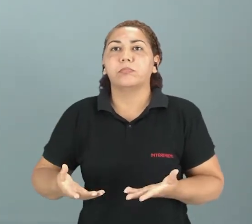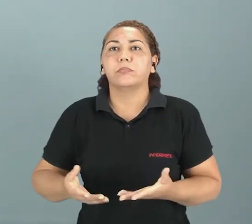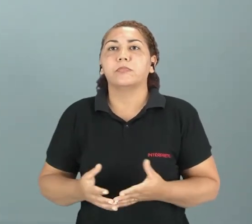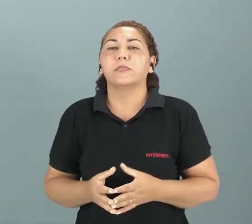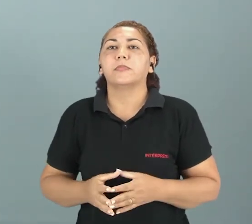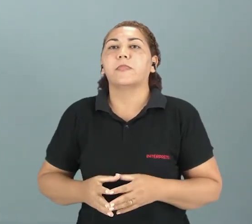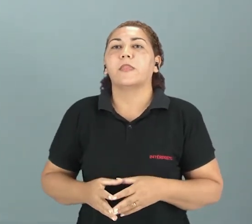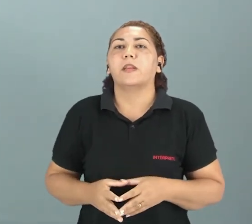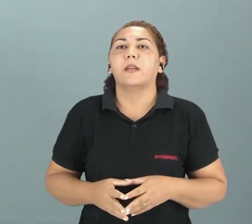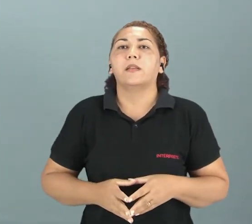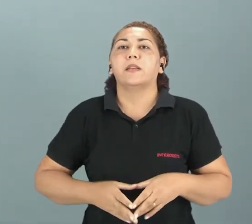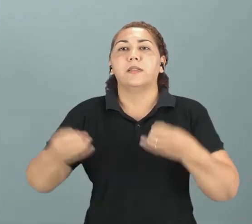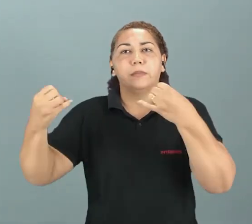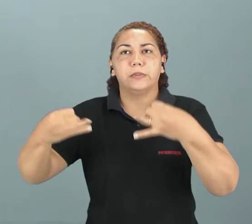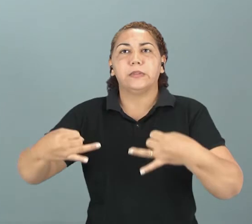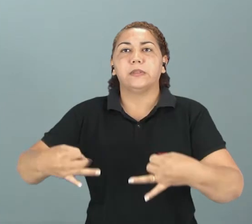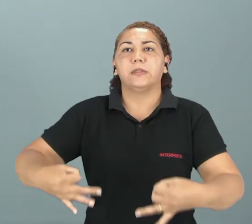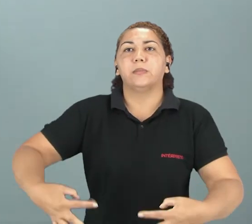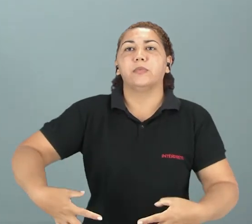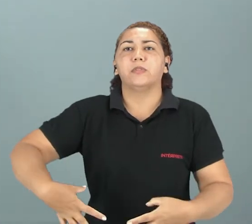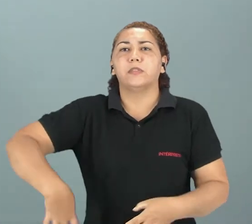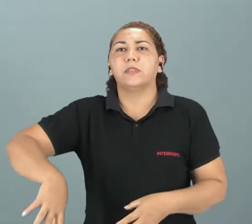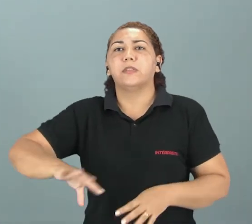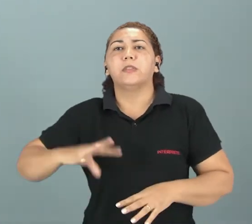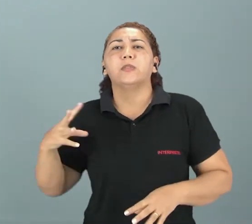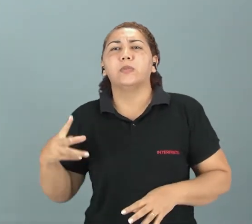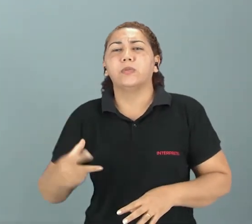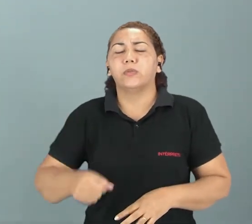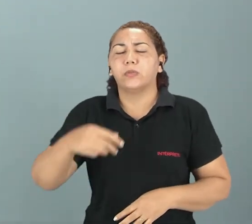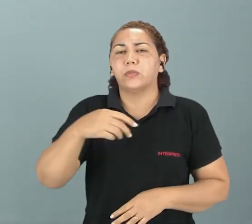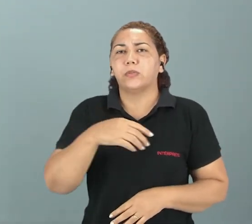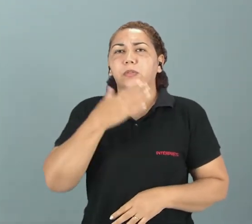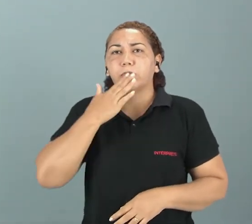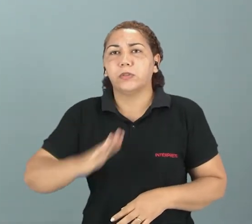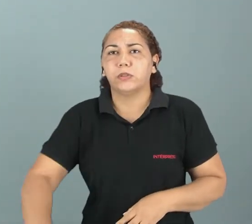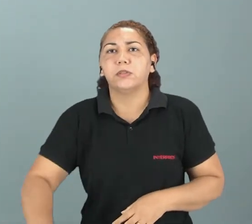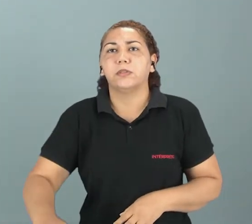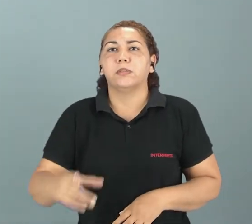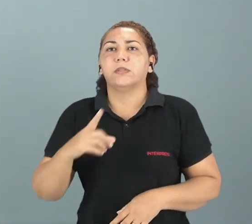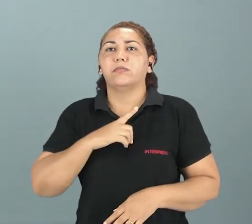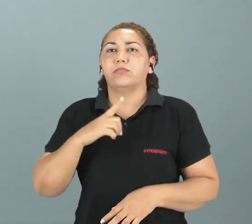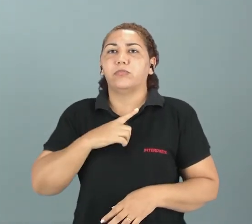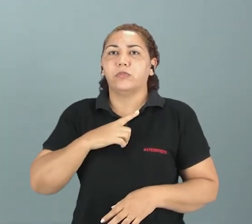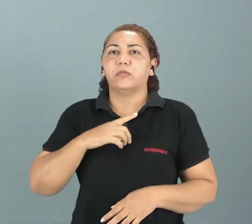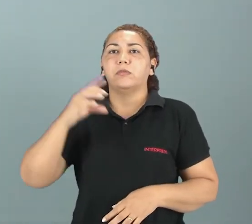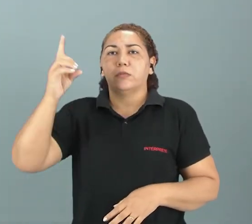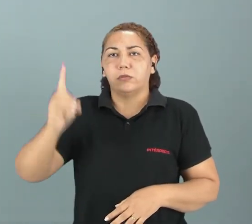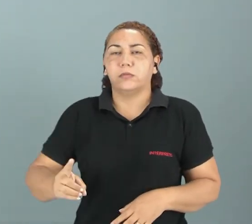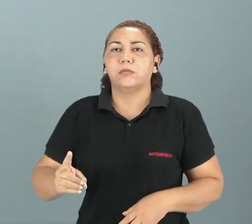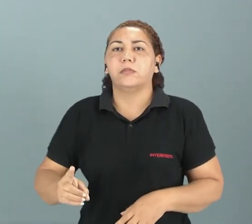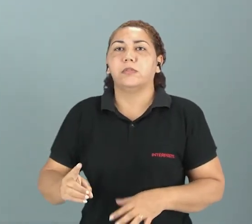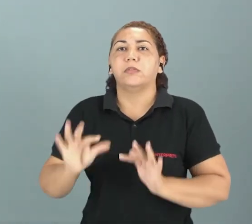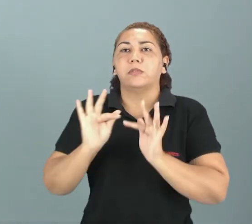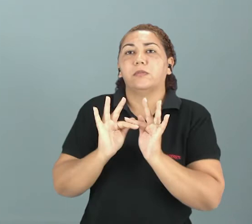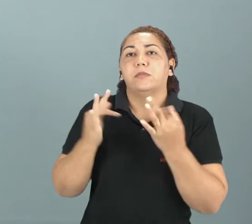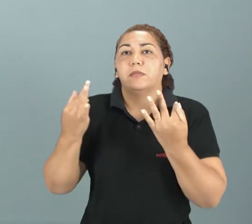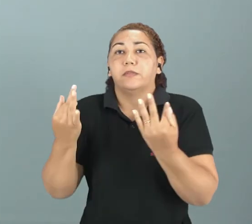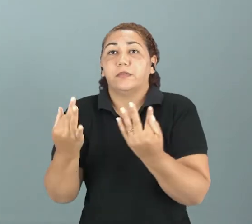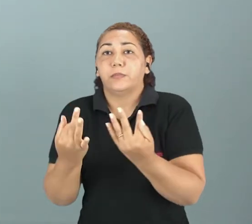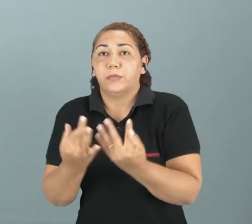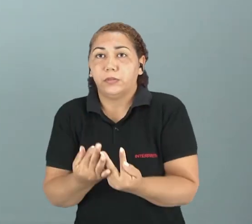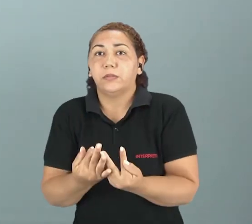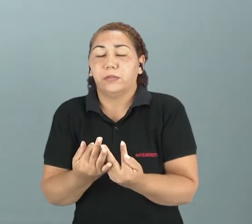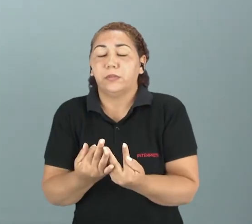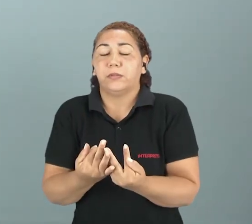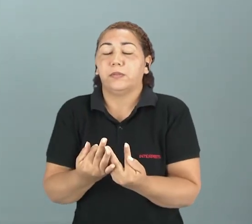toda criança ter uma família. E aí eu pedi para ele produzir um desenho para retratar esse direito. E ele produziu uma charge, mesmo